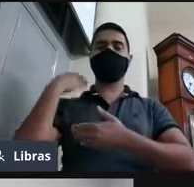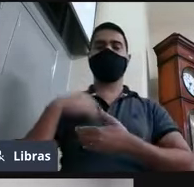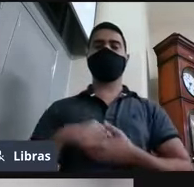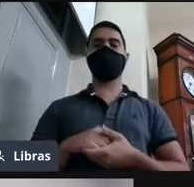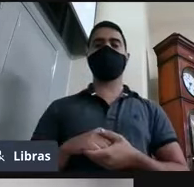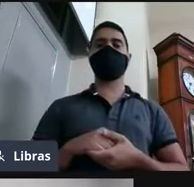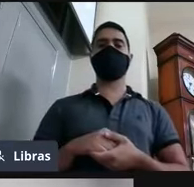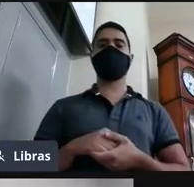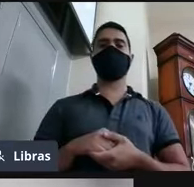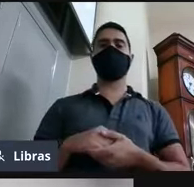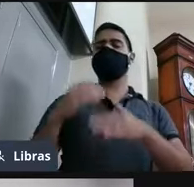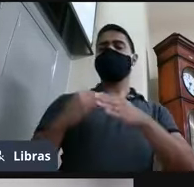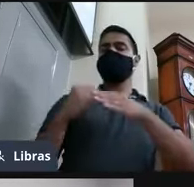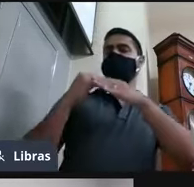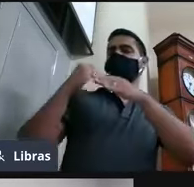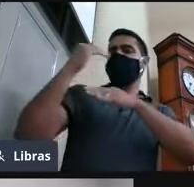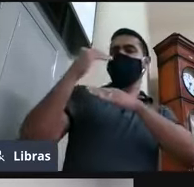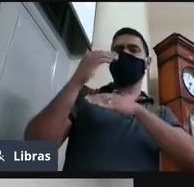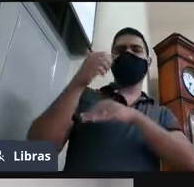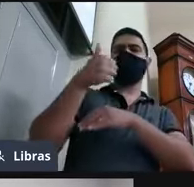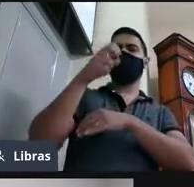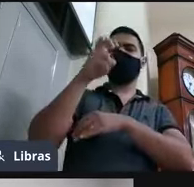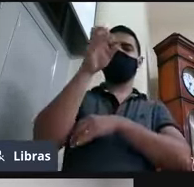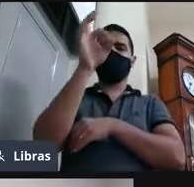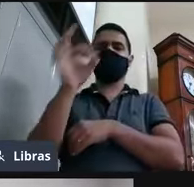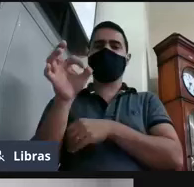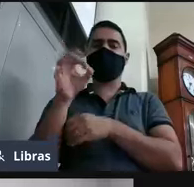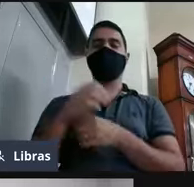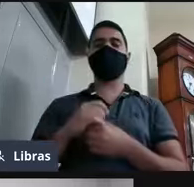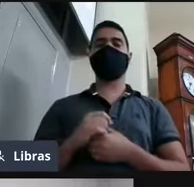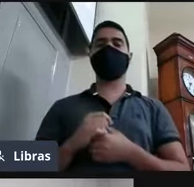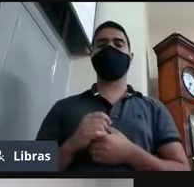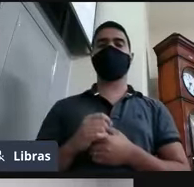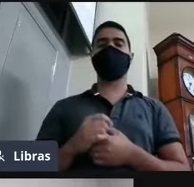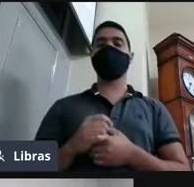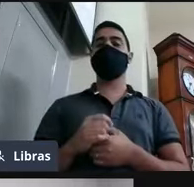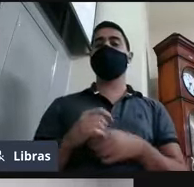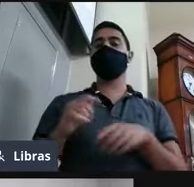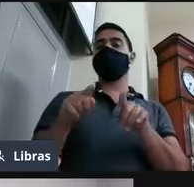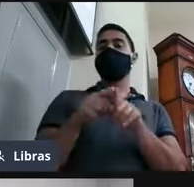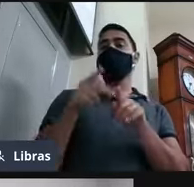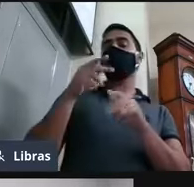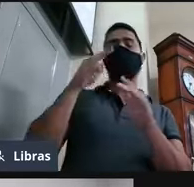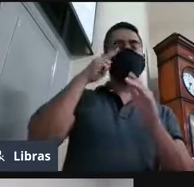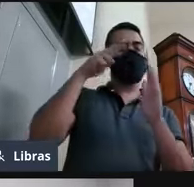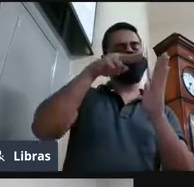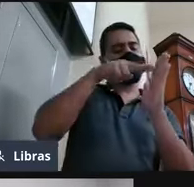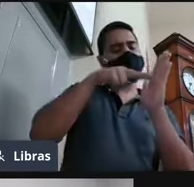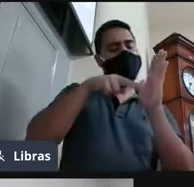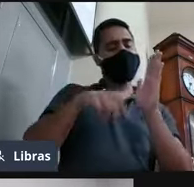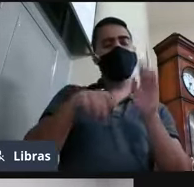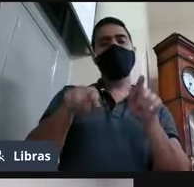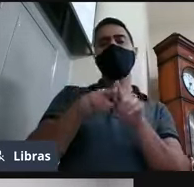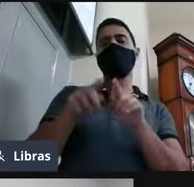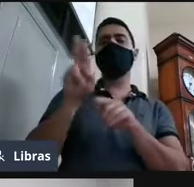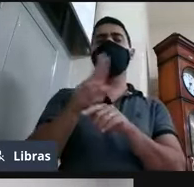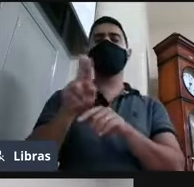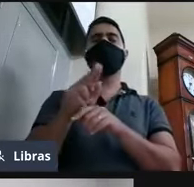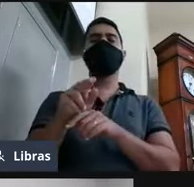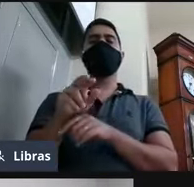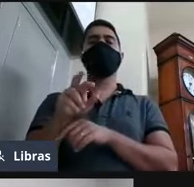portanto, acima do limite mínimo de 15% estabelecido, considerando que foi constatada a correta aplicação dos recursos dos